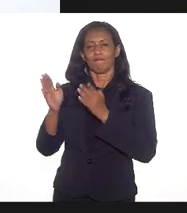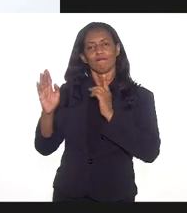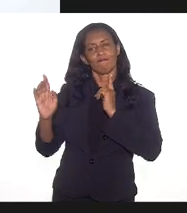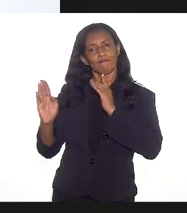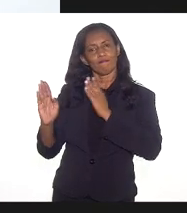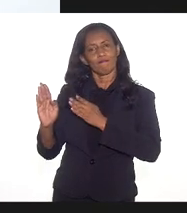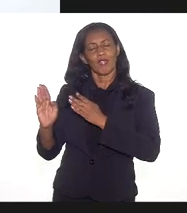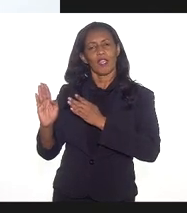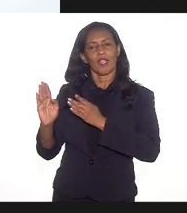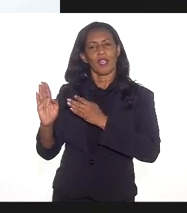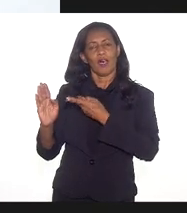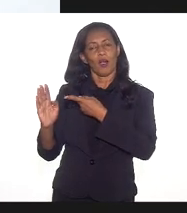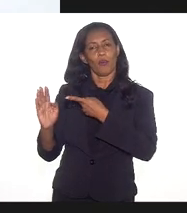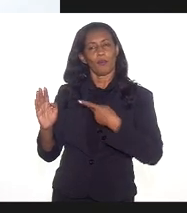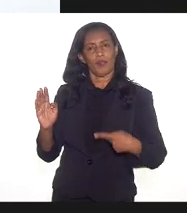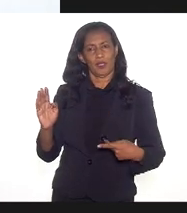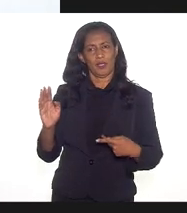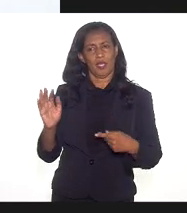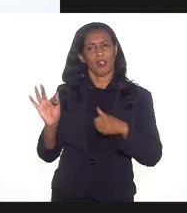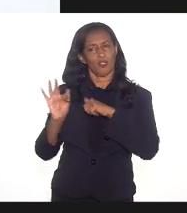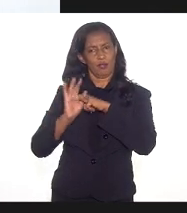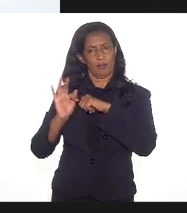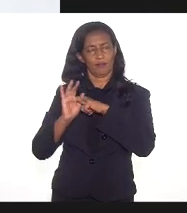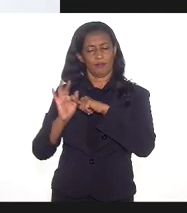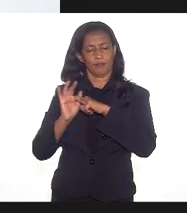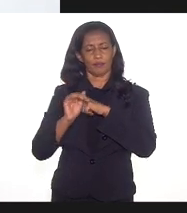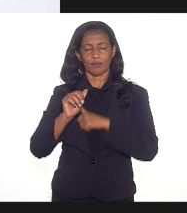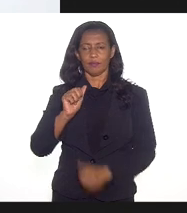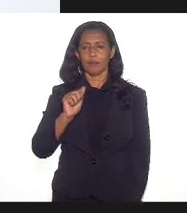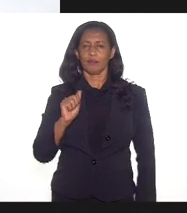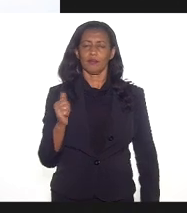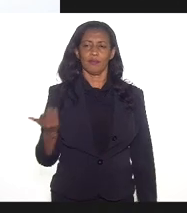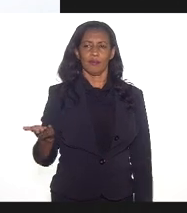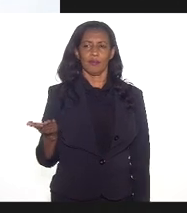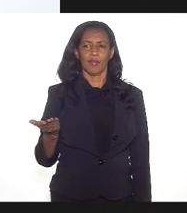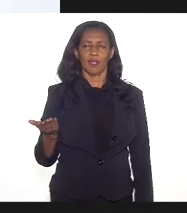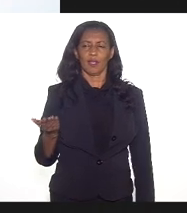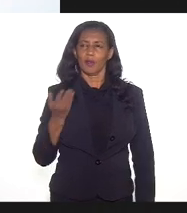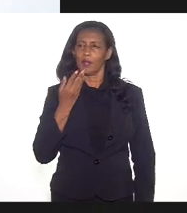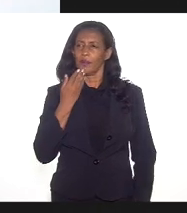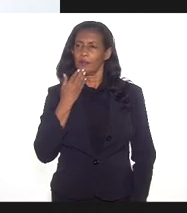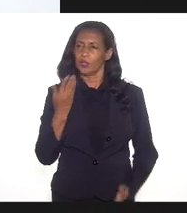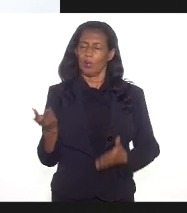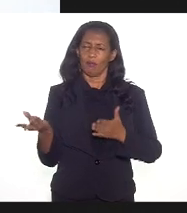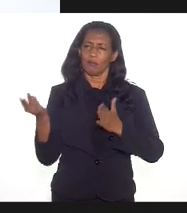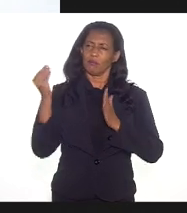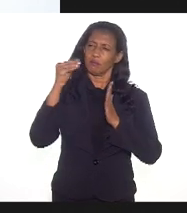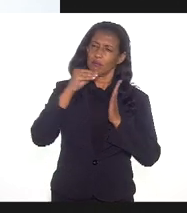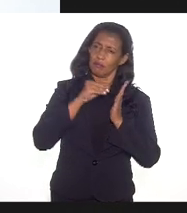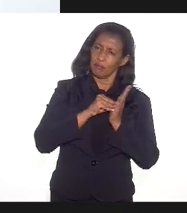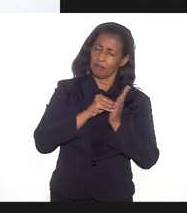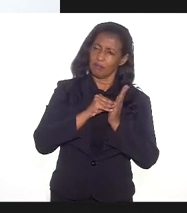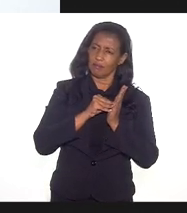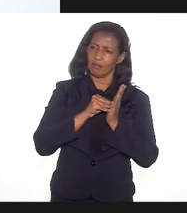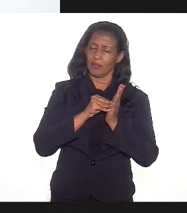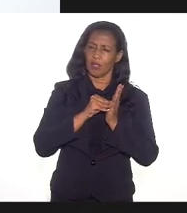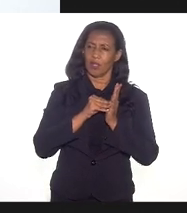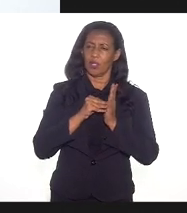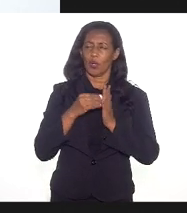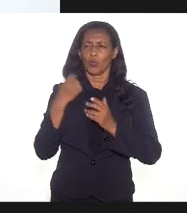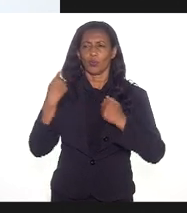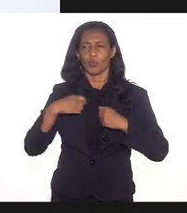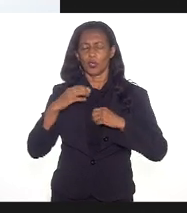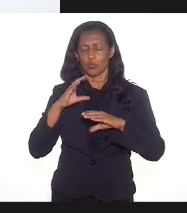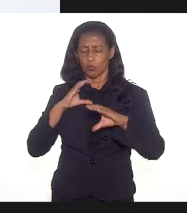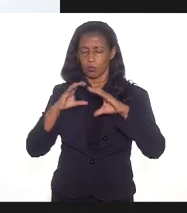FAETEC, João Carrilho, no sentido de reiterar nosso pedido de interlocução com o